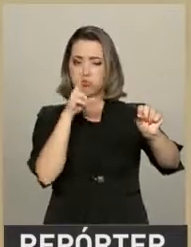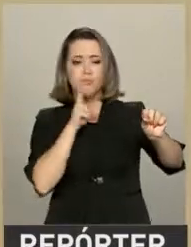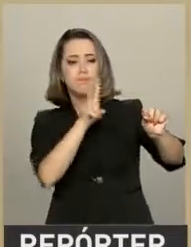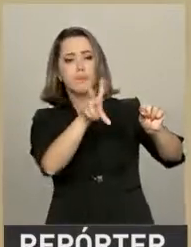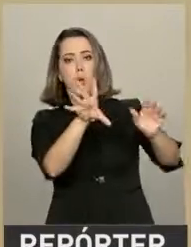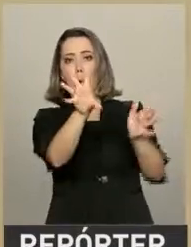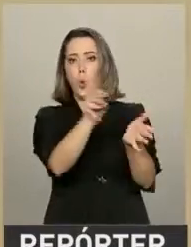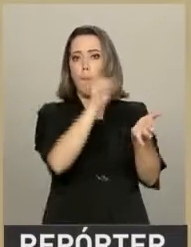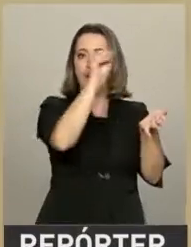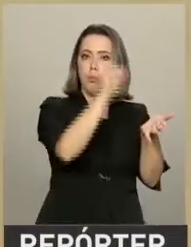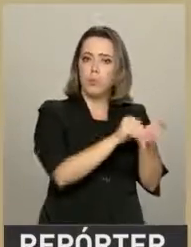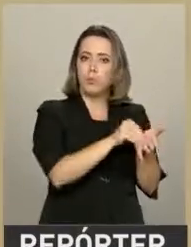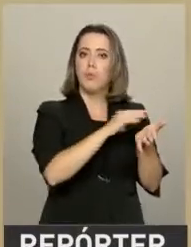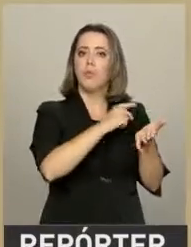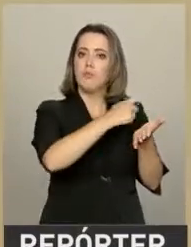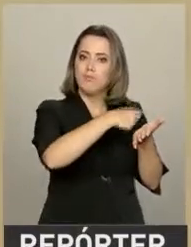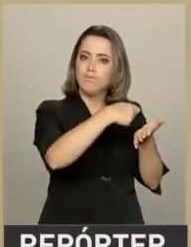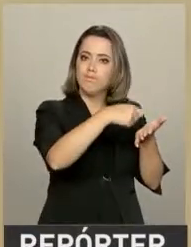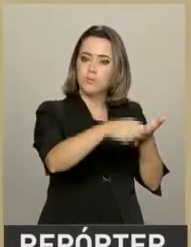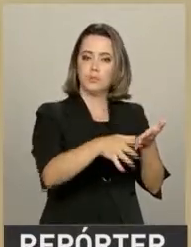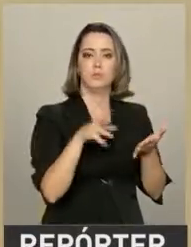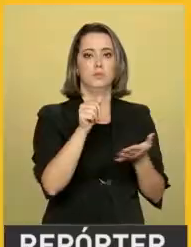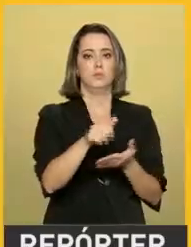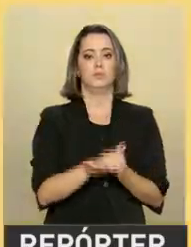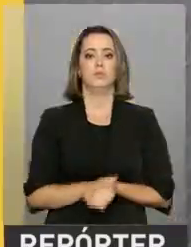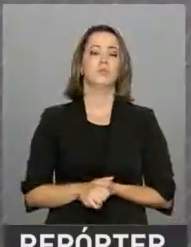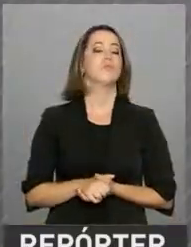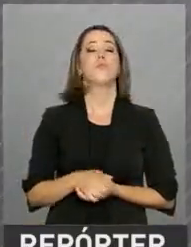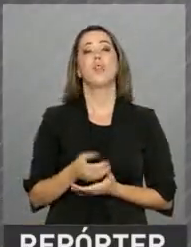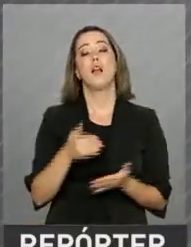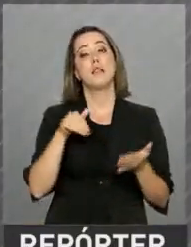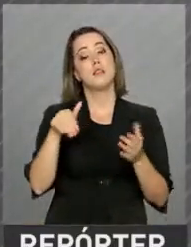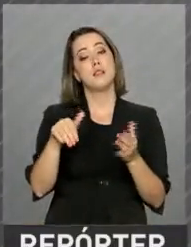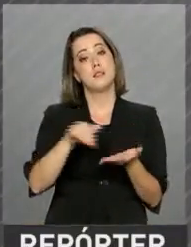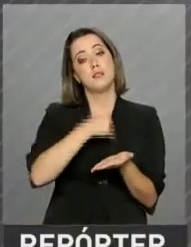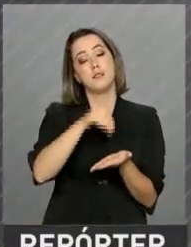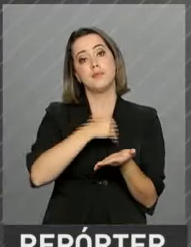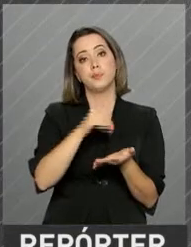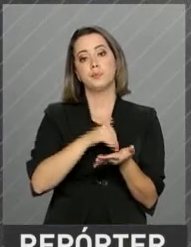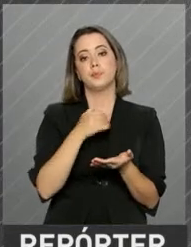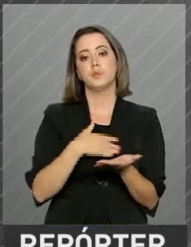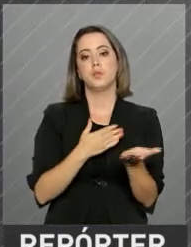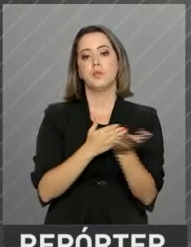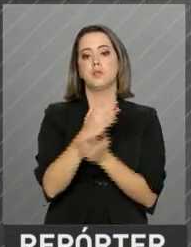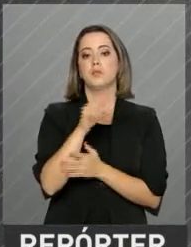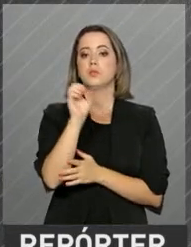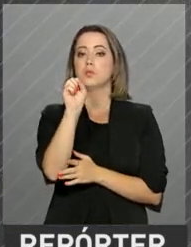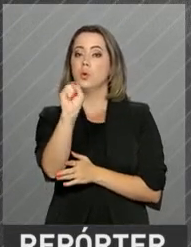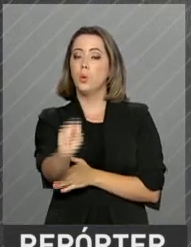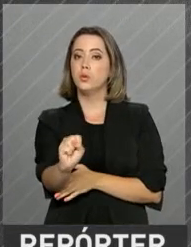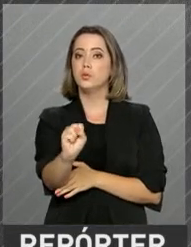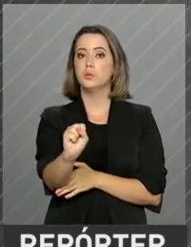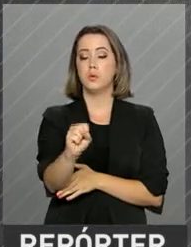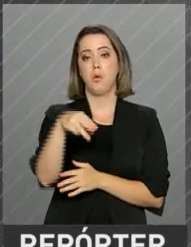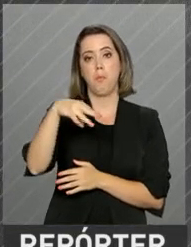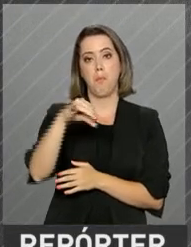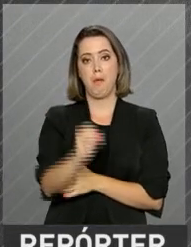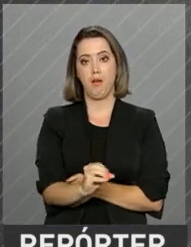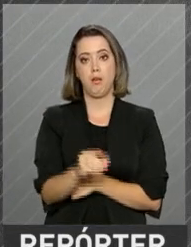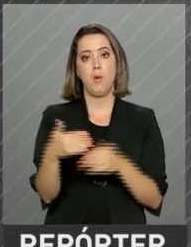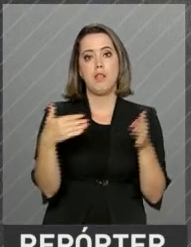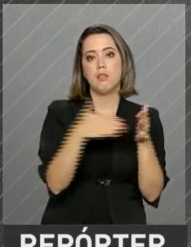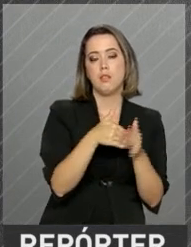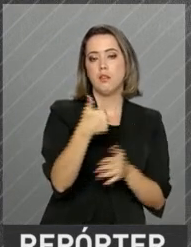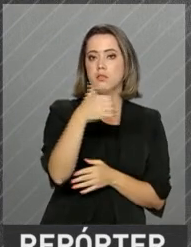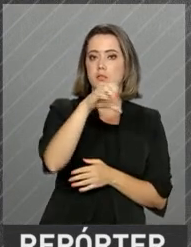no canudo caderno para o cartão de reforma as inscrições para o enem 2011 17 começam no dia 8 de maio e